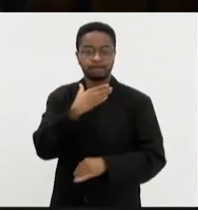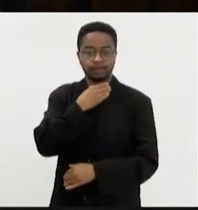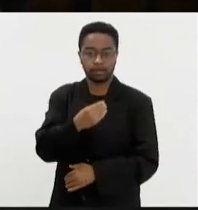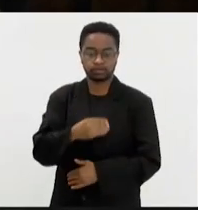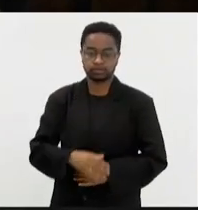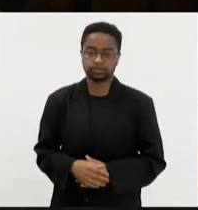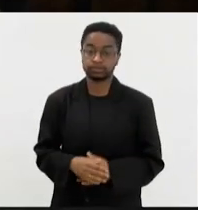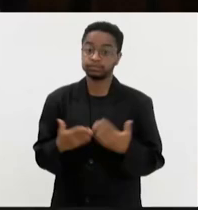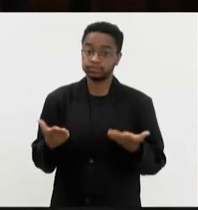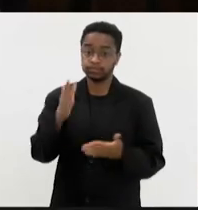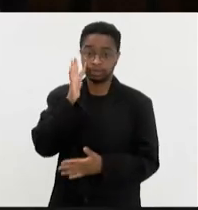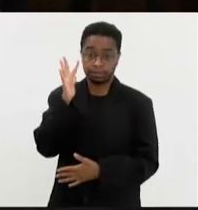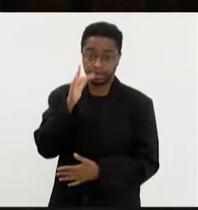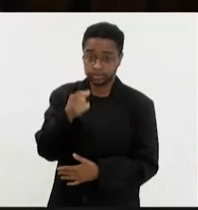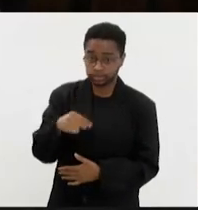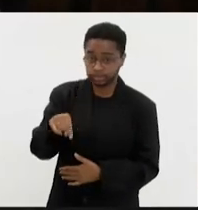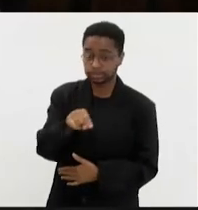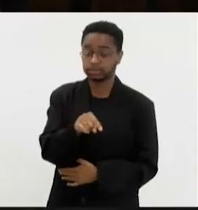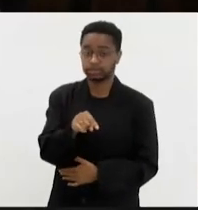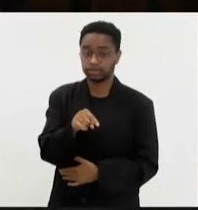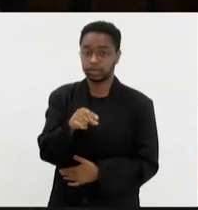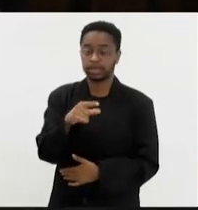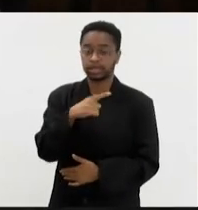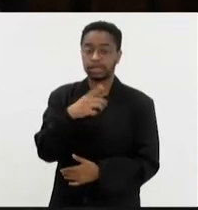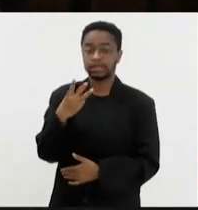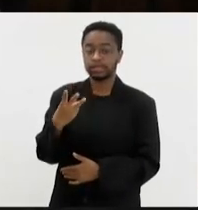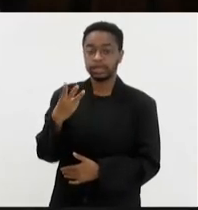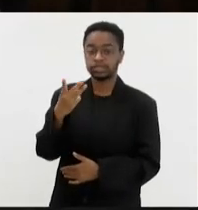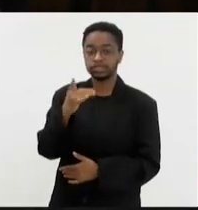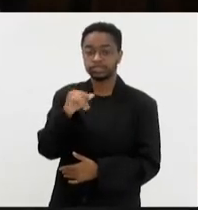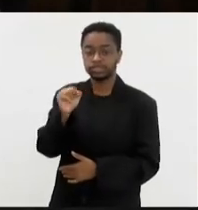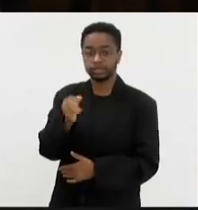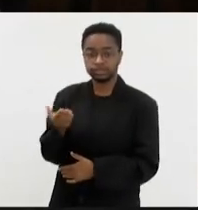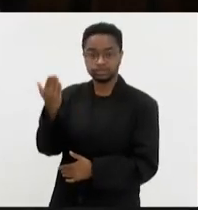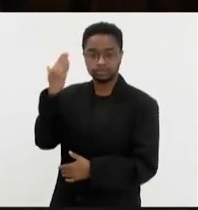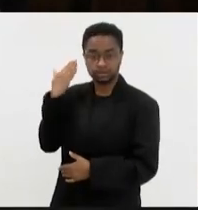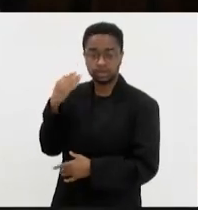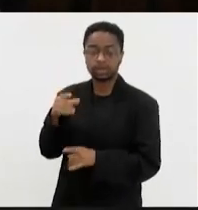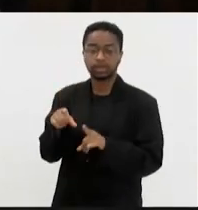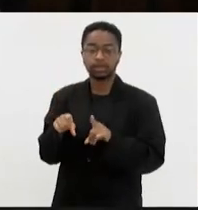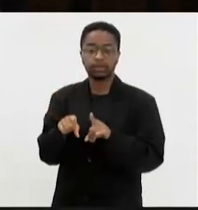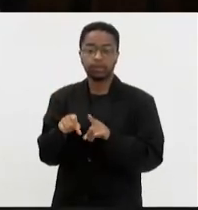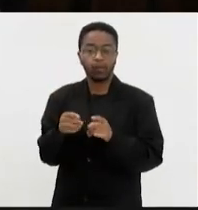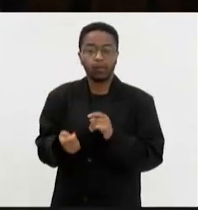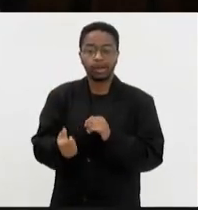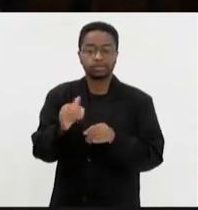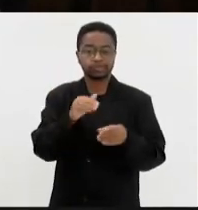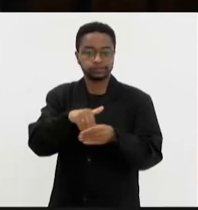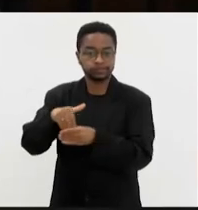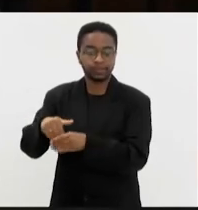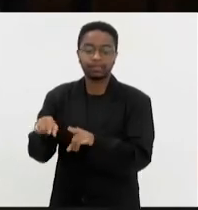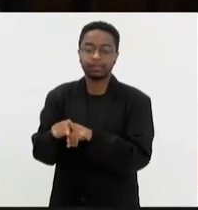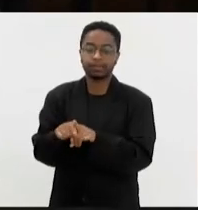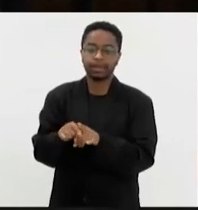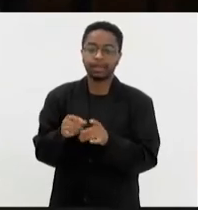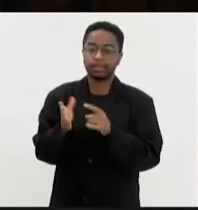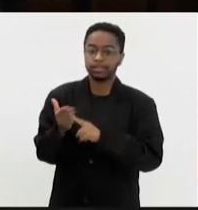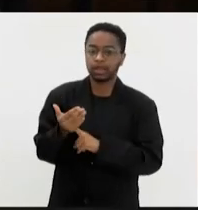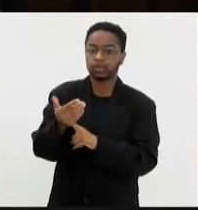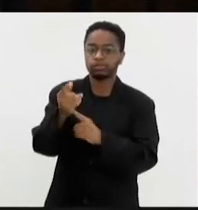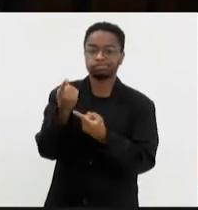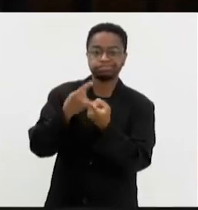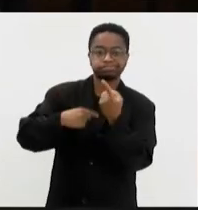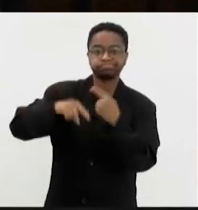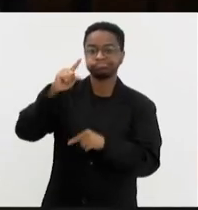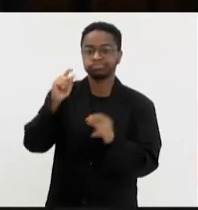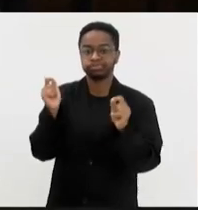imagine os senhores que a três dias das eleições e a tecnologia cada vez está mais aperfeiçoada para